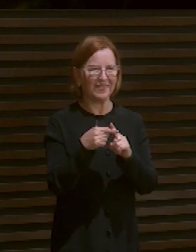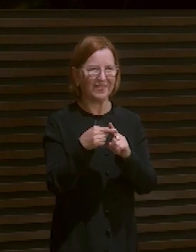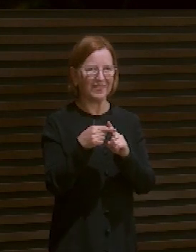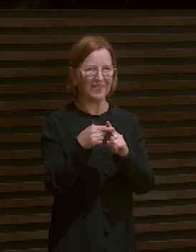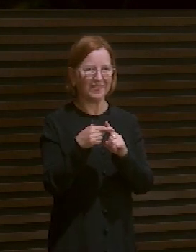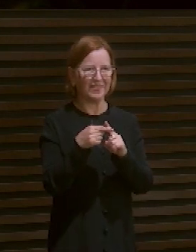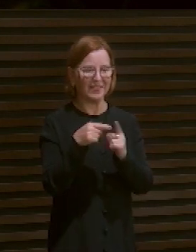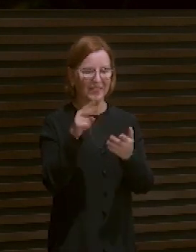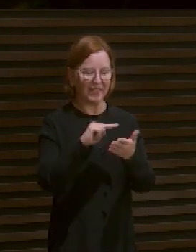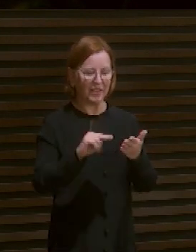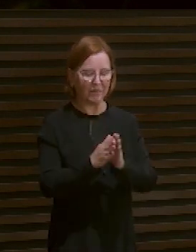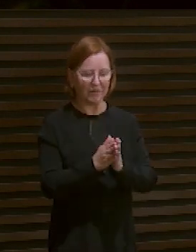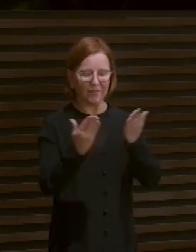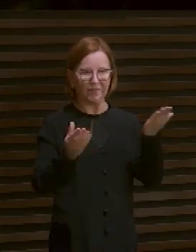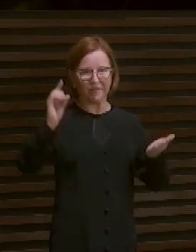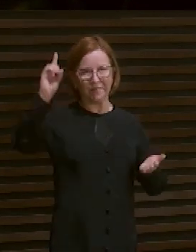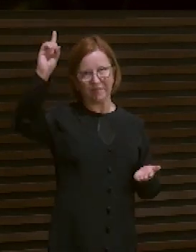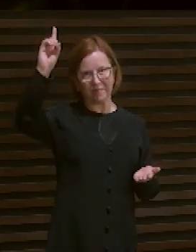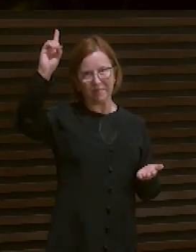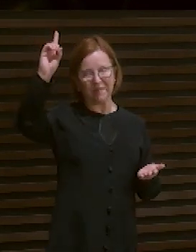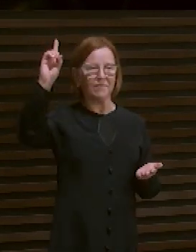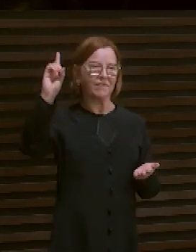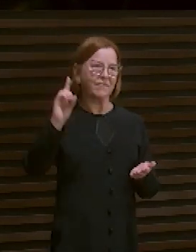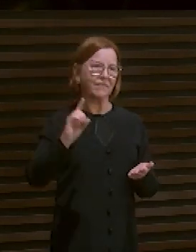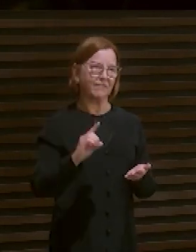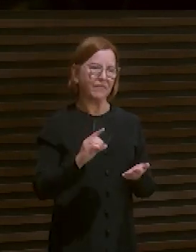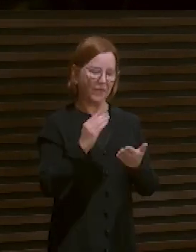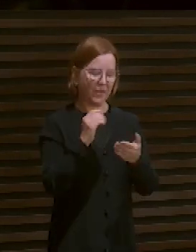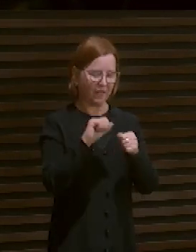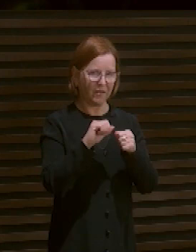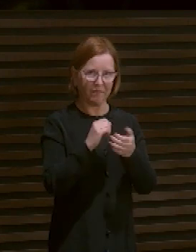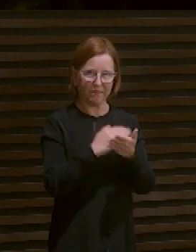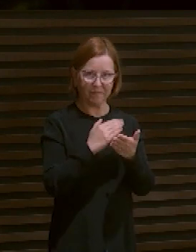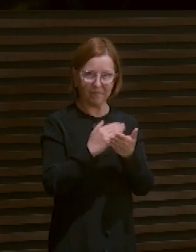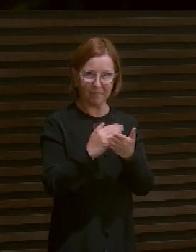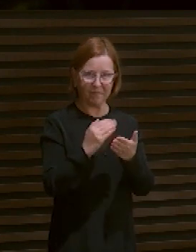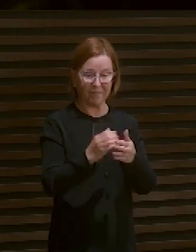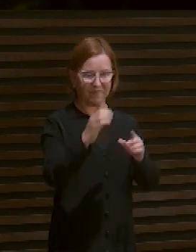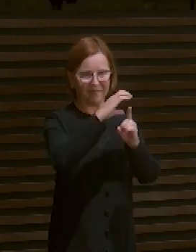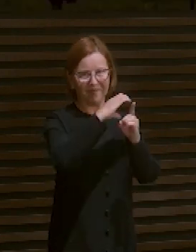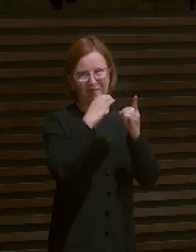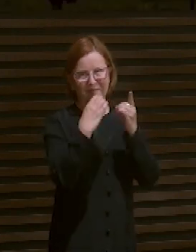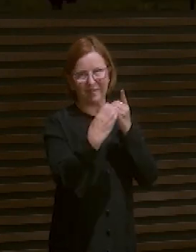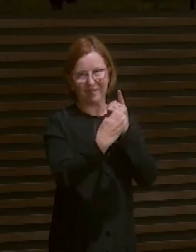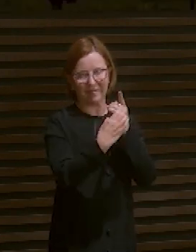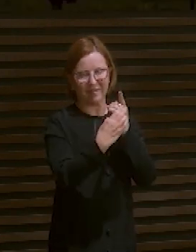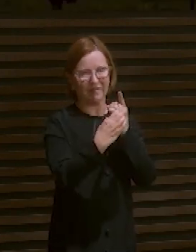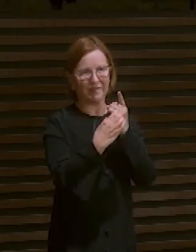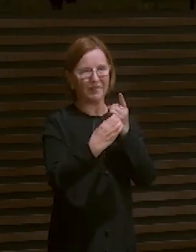A leitura bíblica era parte do culto.